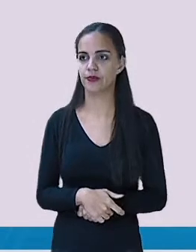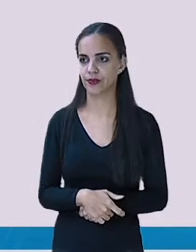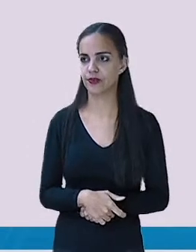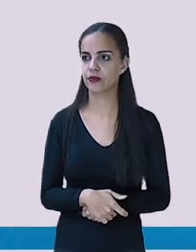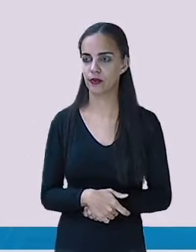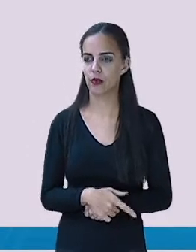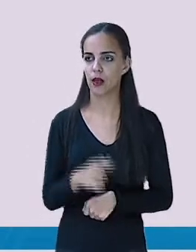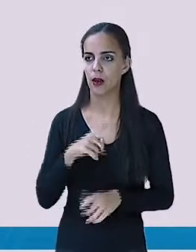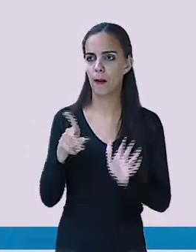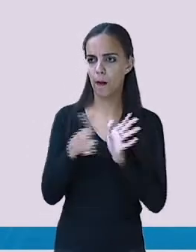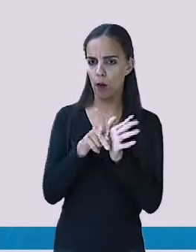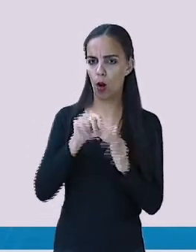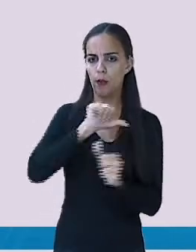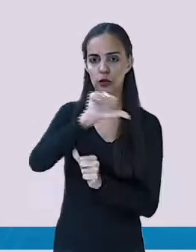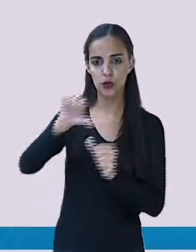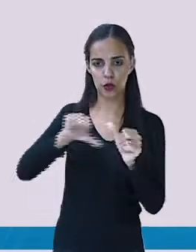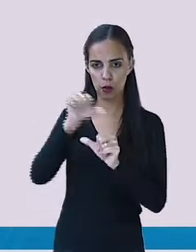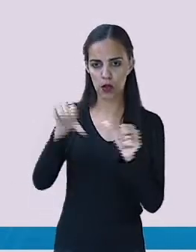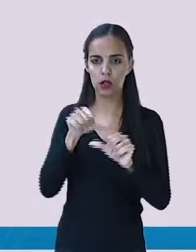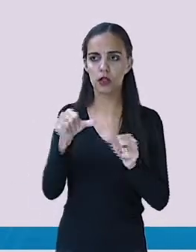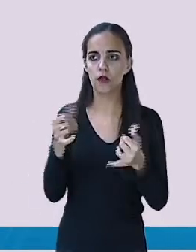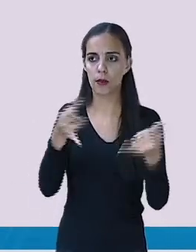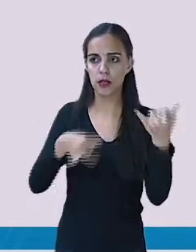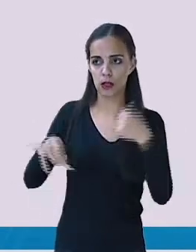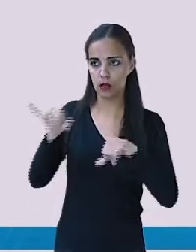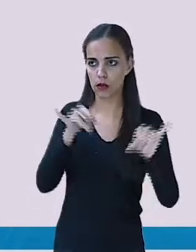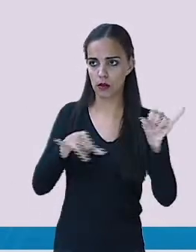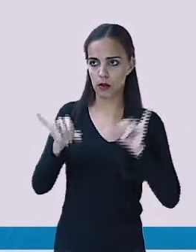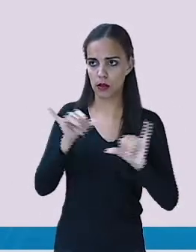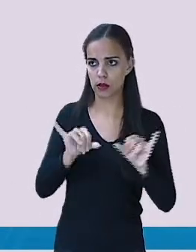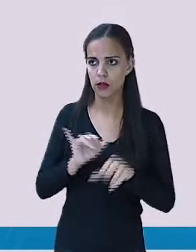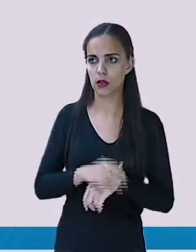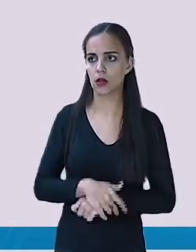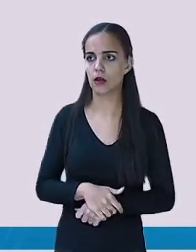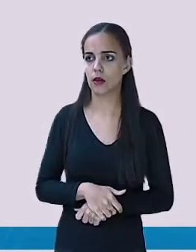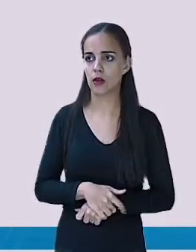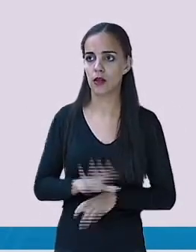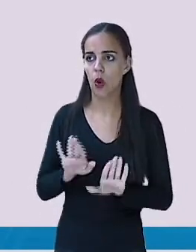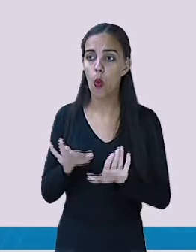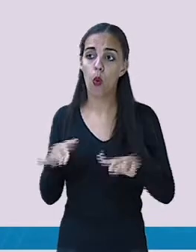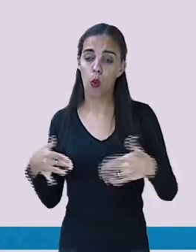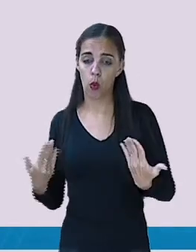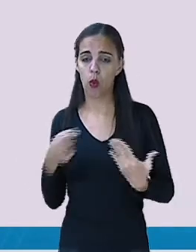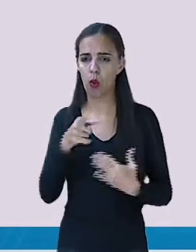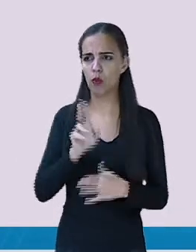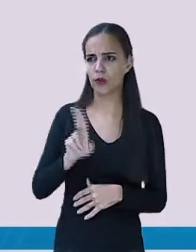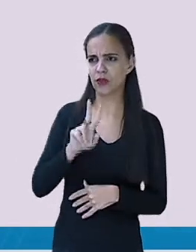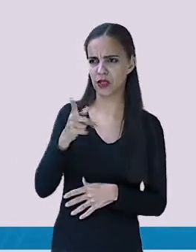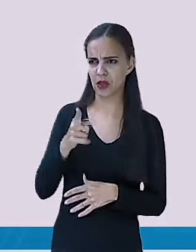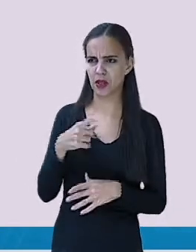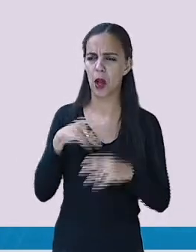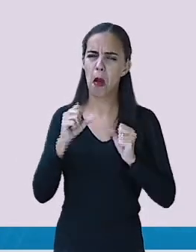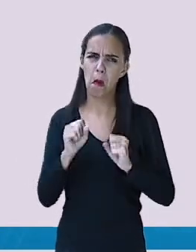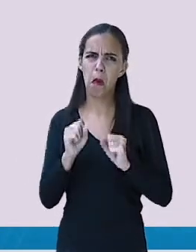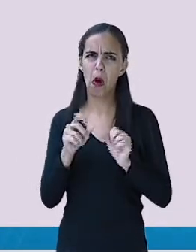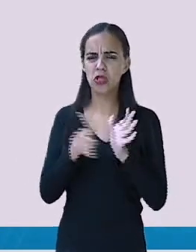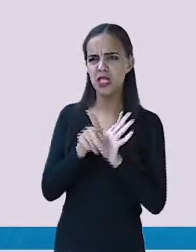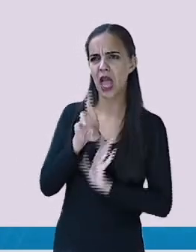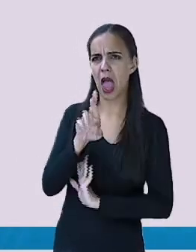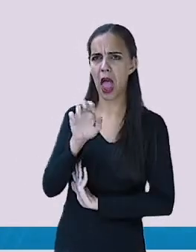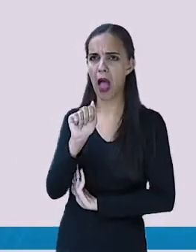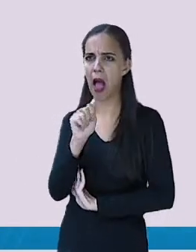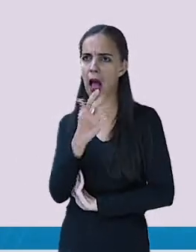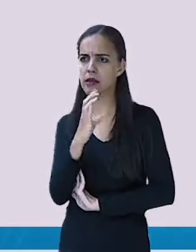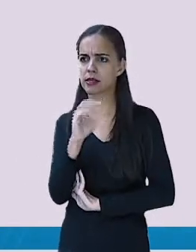uma reação química é uma transformação química Olha o nome que eu usei é uma reação química pode aparecer